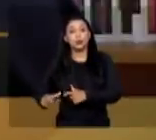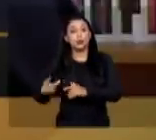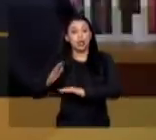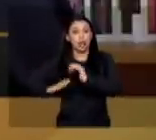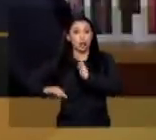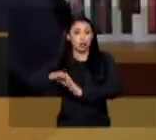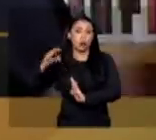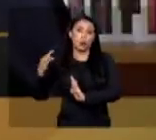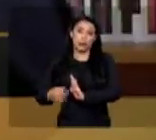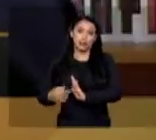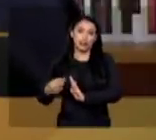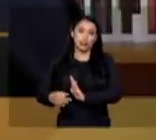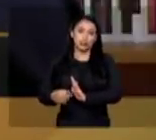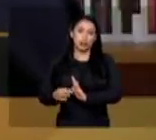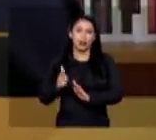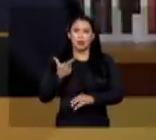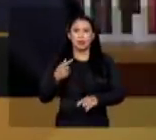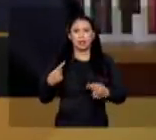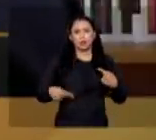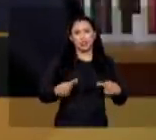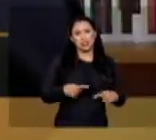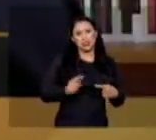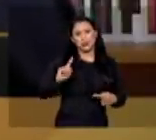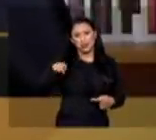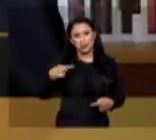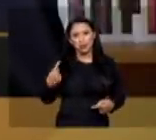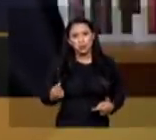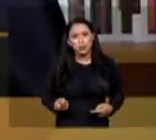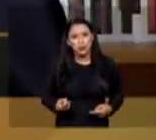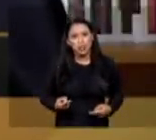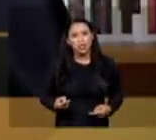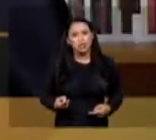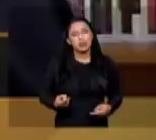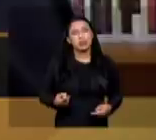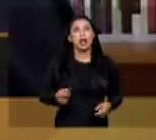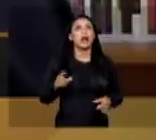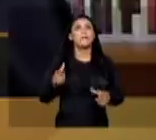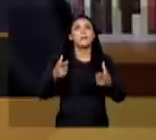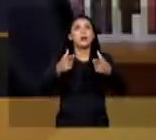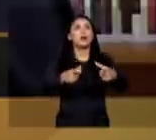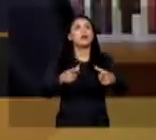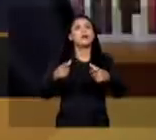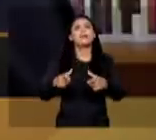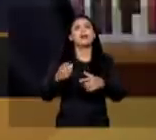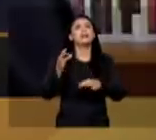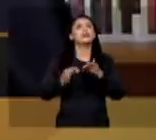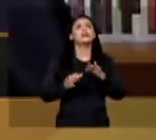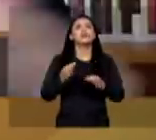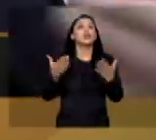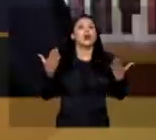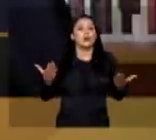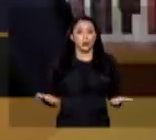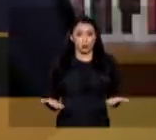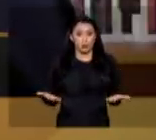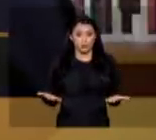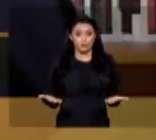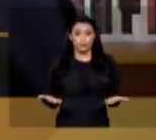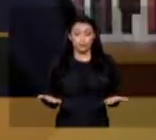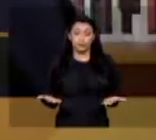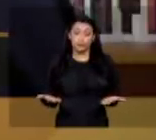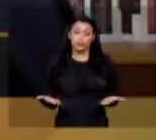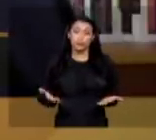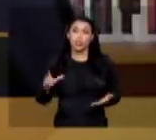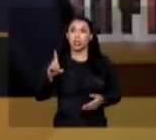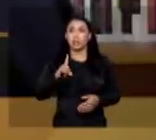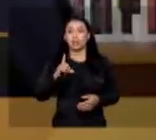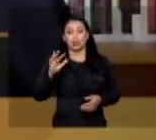para que não haja essa discussão lá embaixo, para que vá para o local adequado, seja